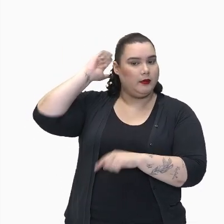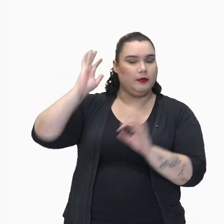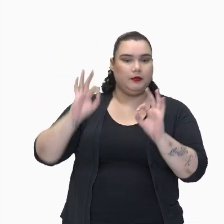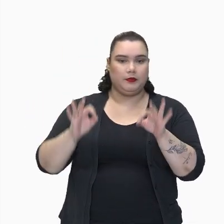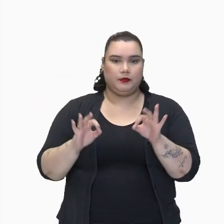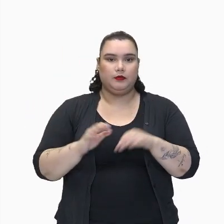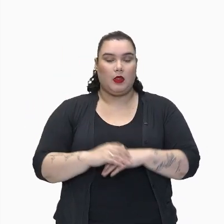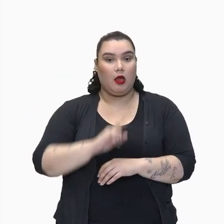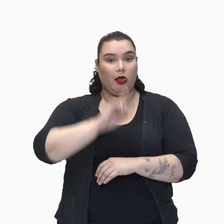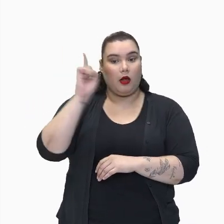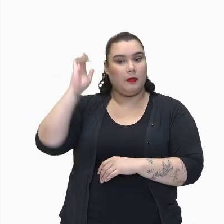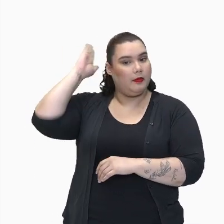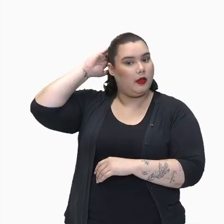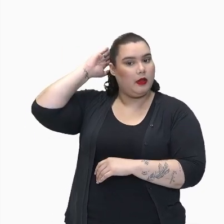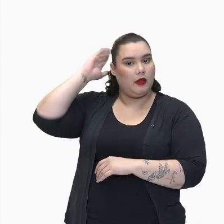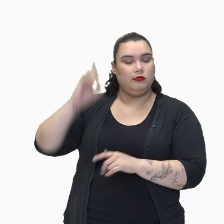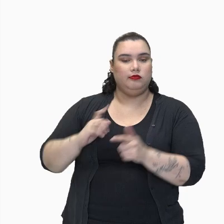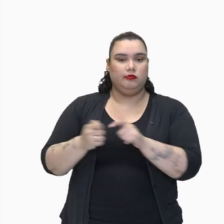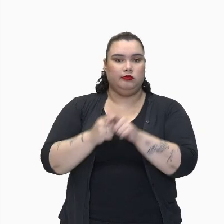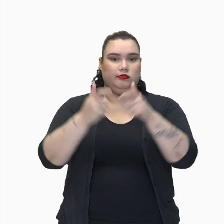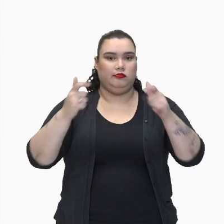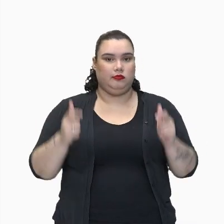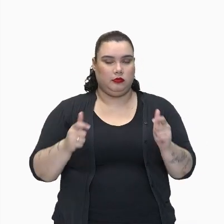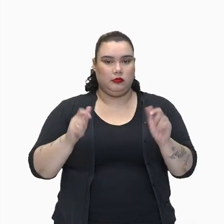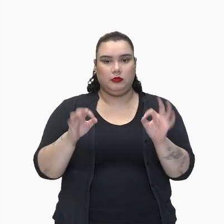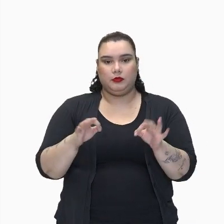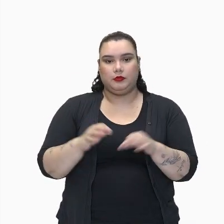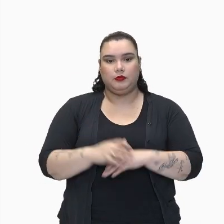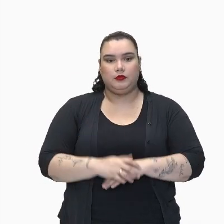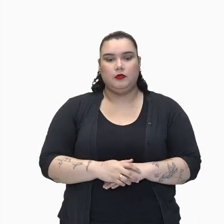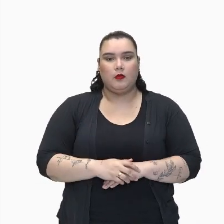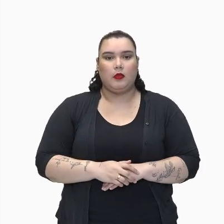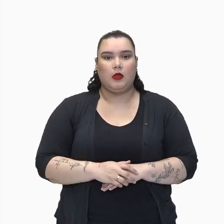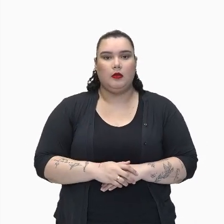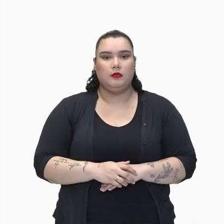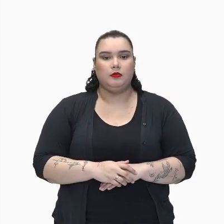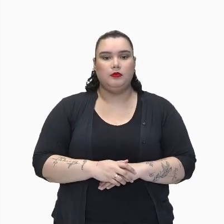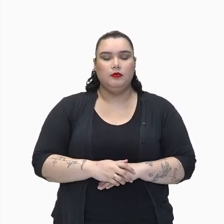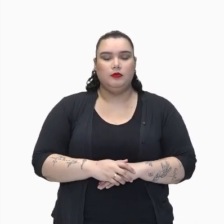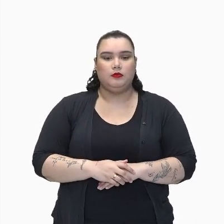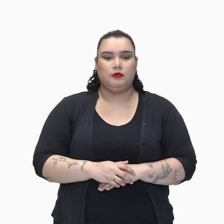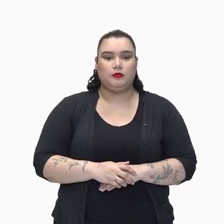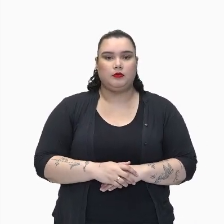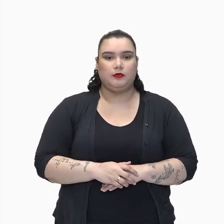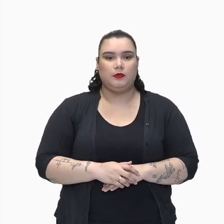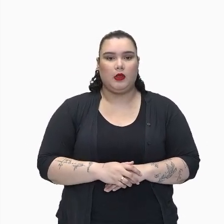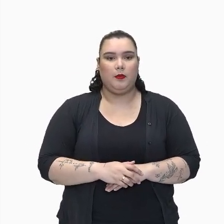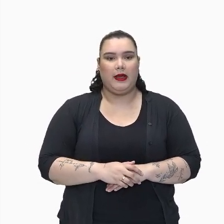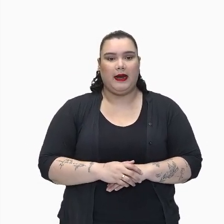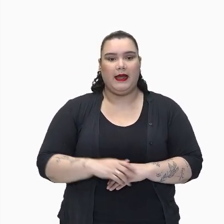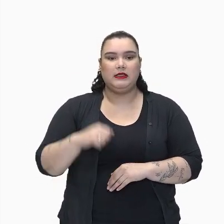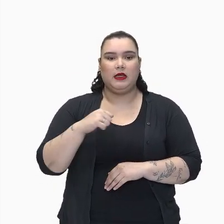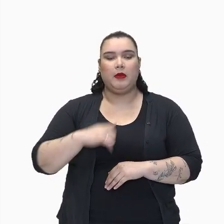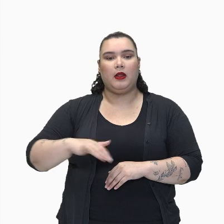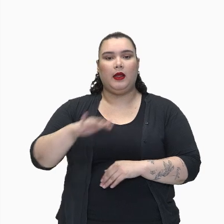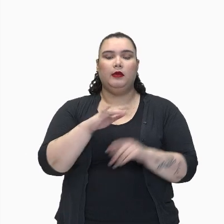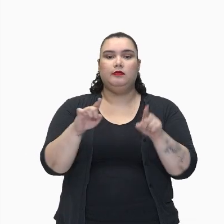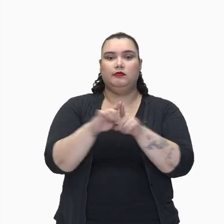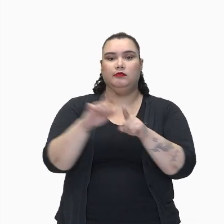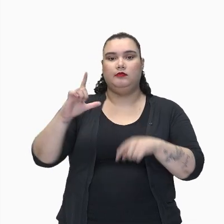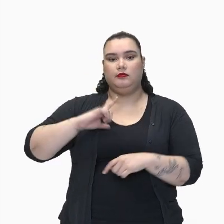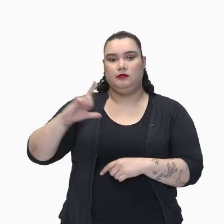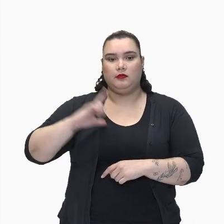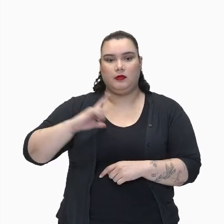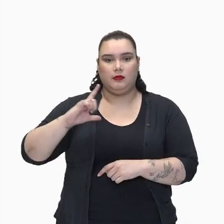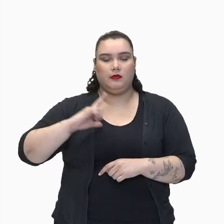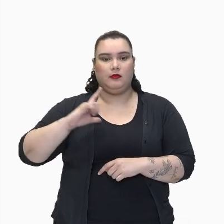lá em Belém bastante coisa de cerâmica, na área ali do Pará. Existe ainda aquele detalhe